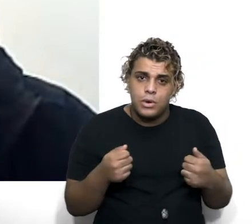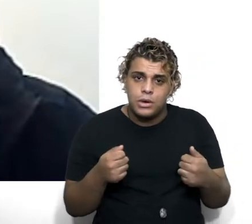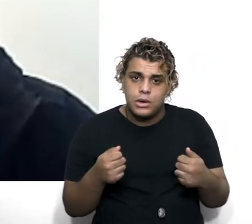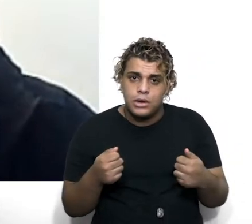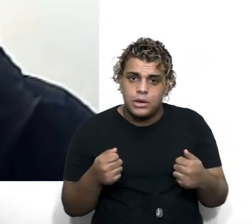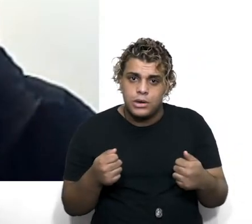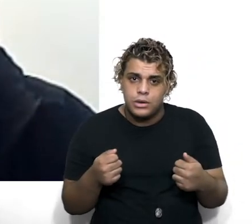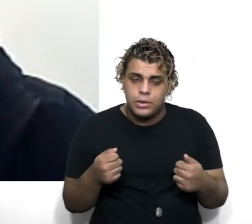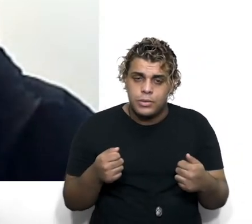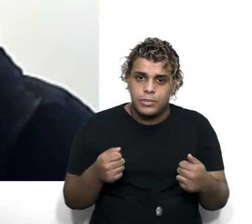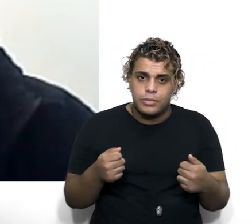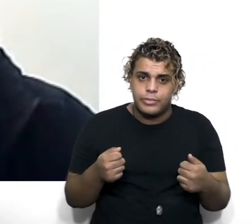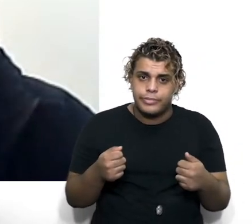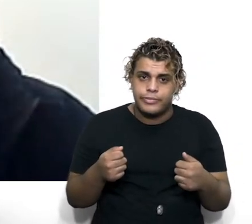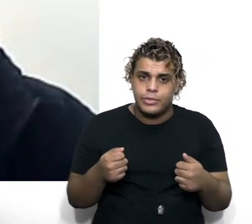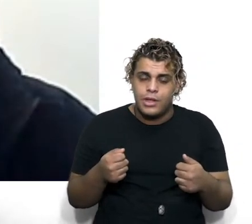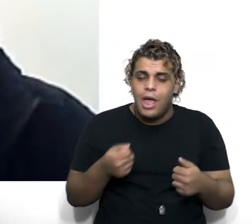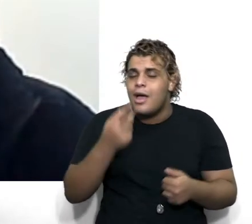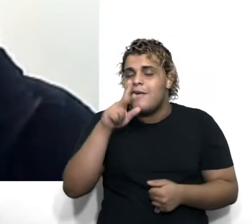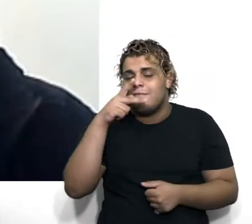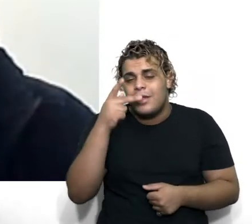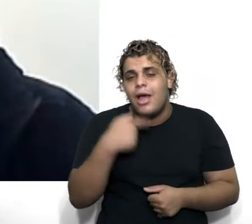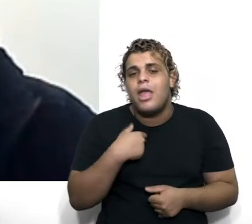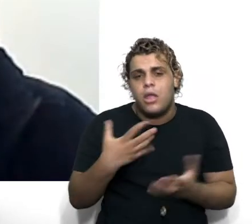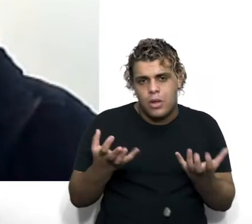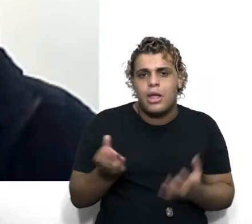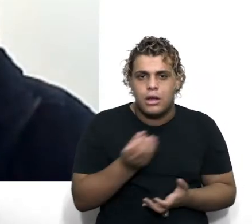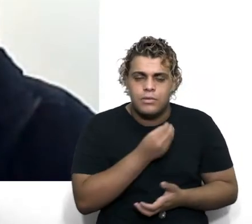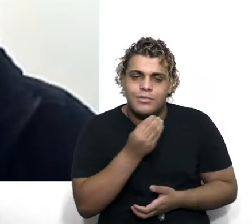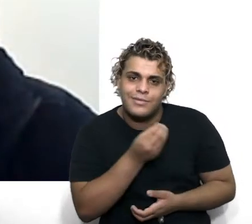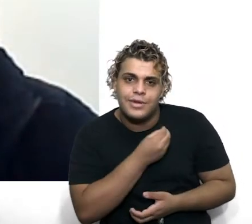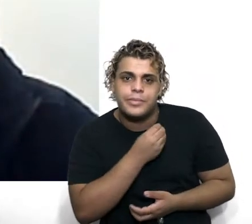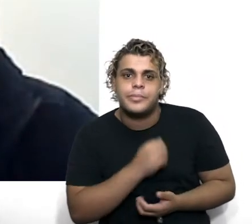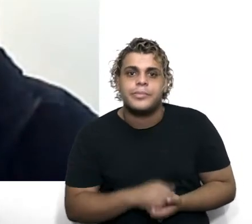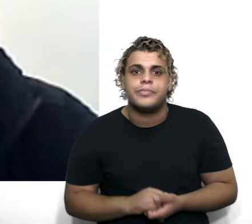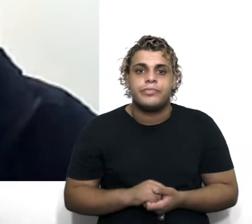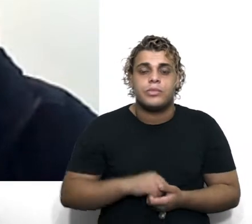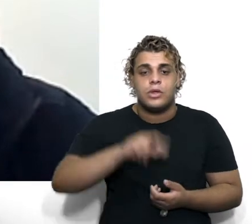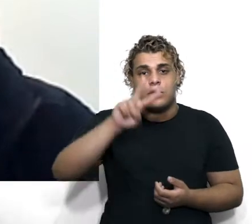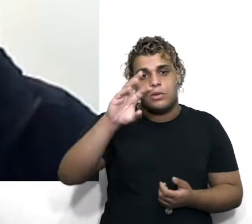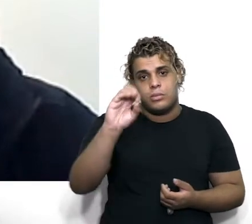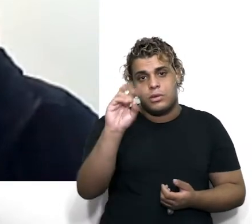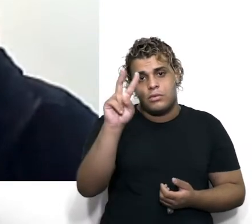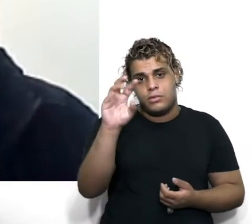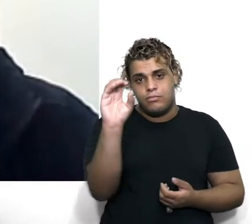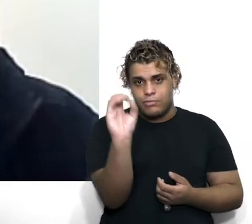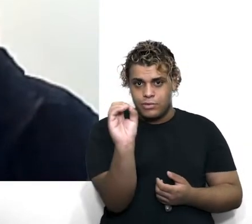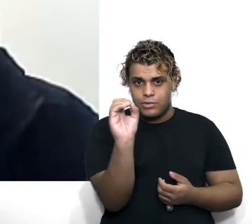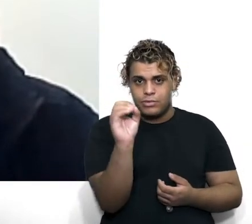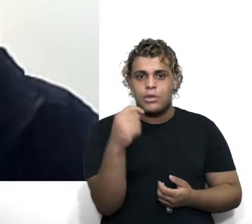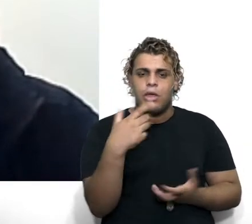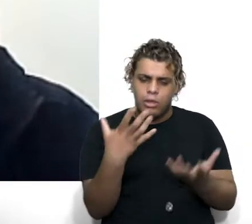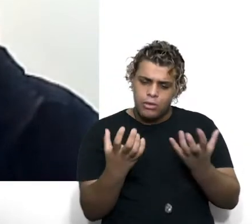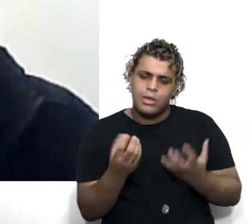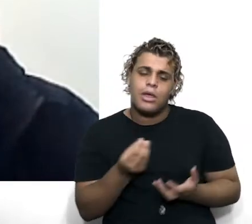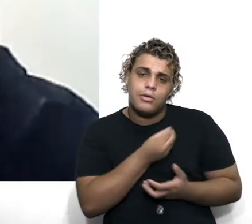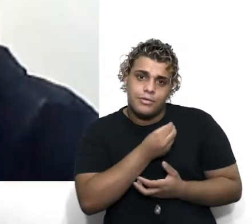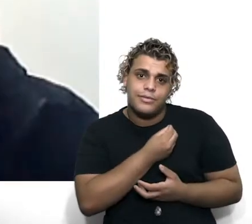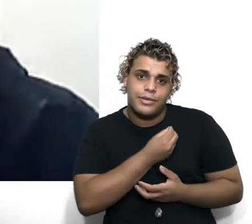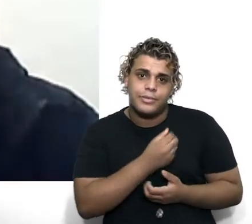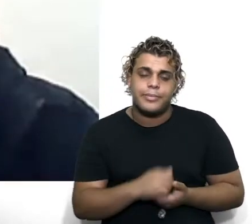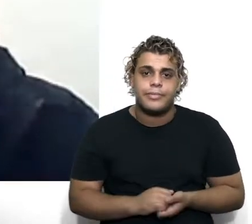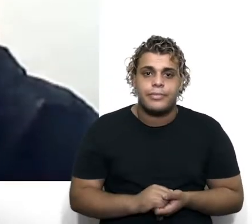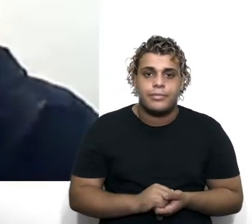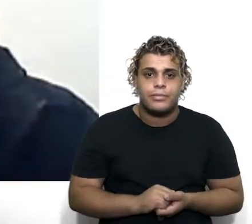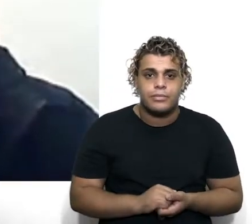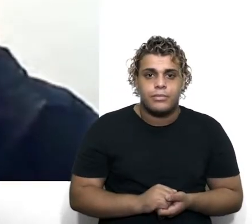dizer quero viver. Eu acho que 2020 foi muito quero viver, não é? E